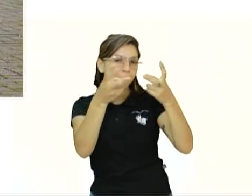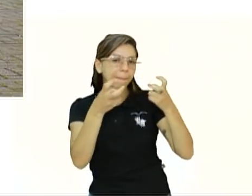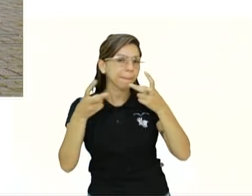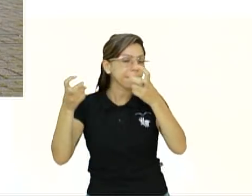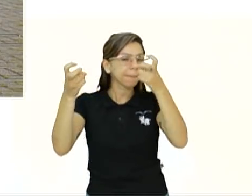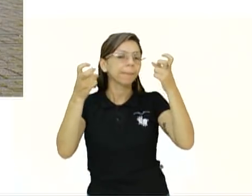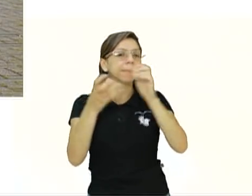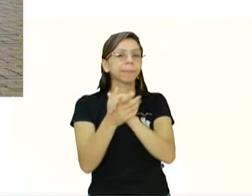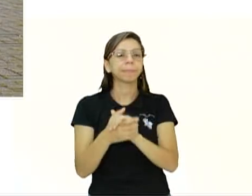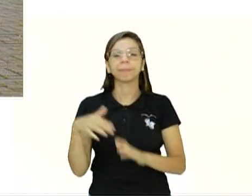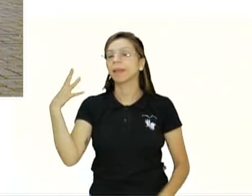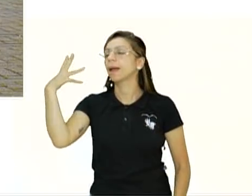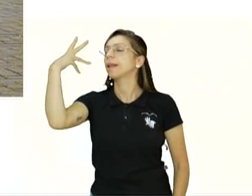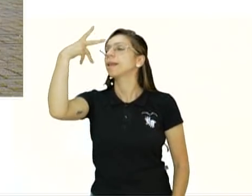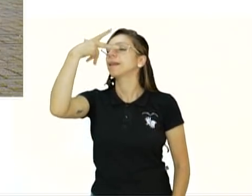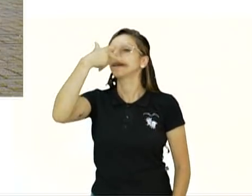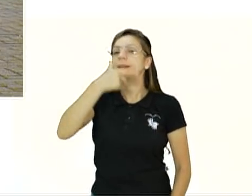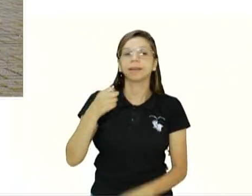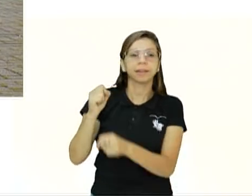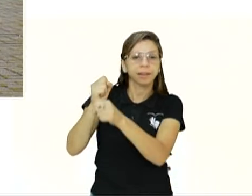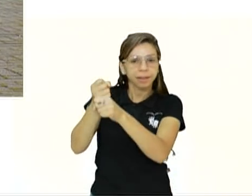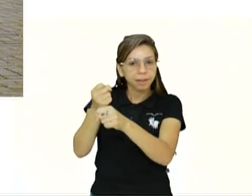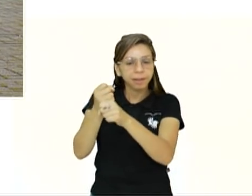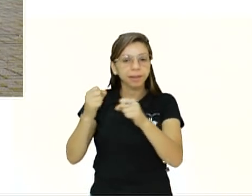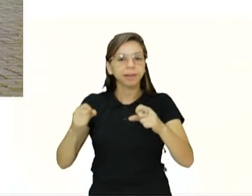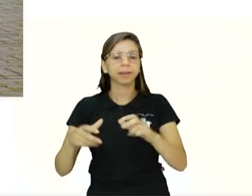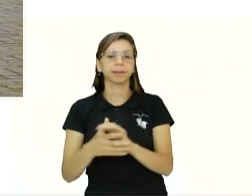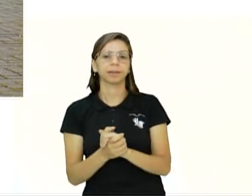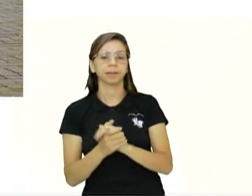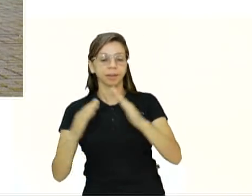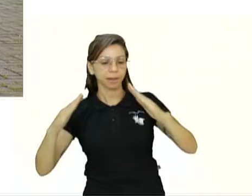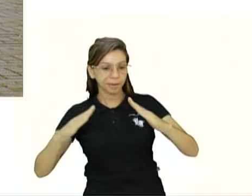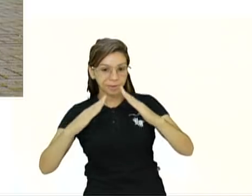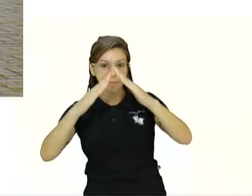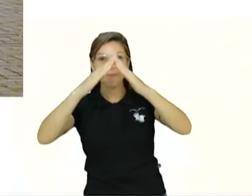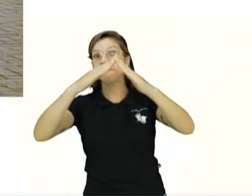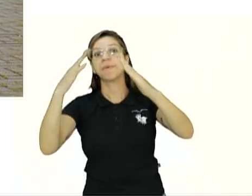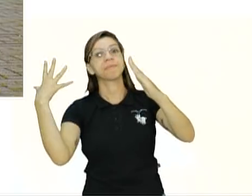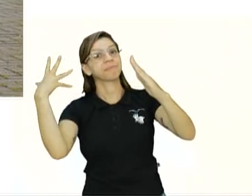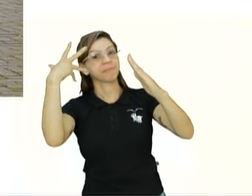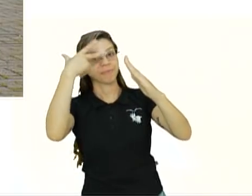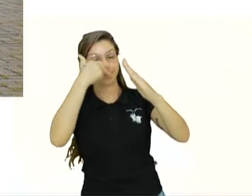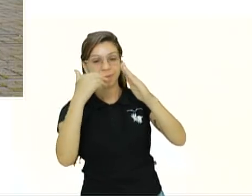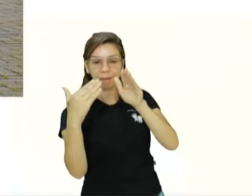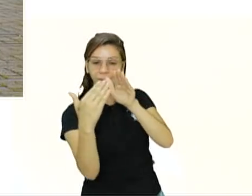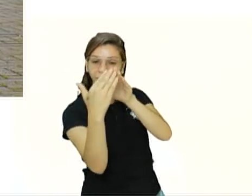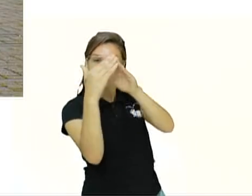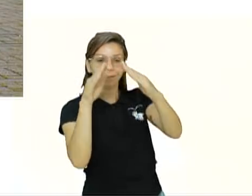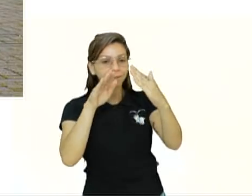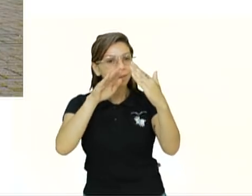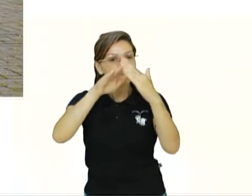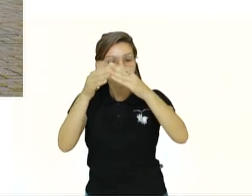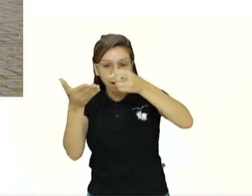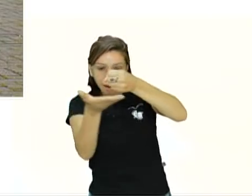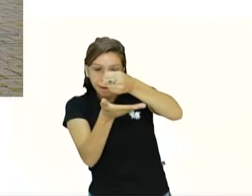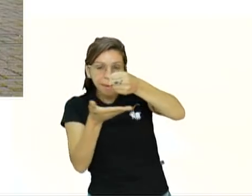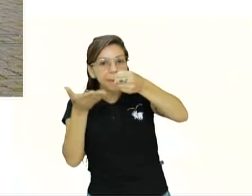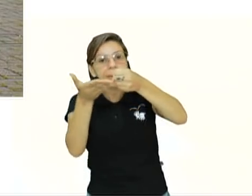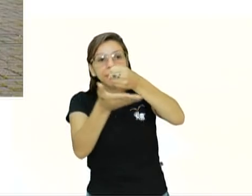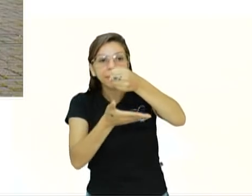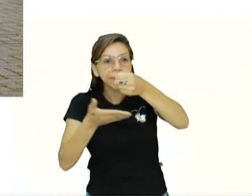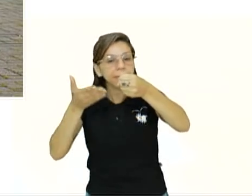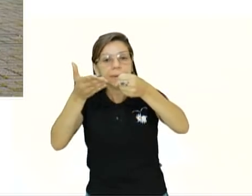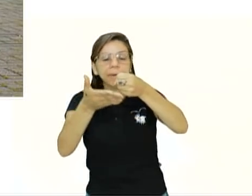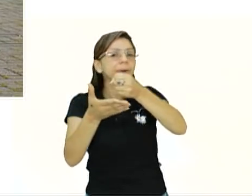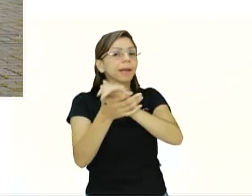linda construção que é a pirâmide. A pirâmide é muito bonita. Veja que a base dela é a mesma base